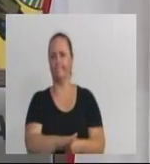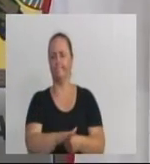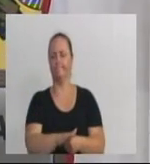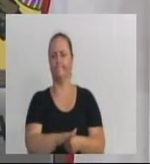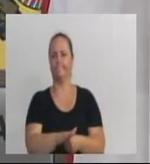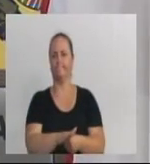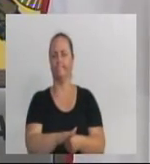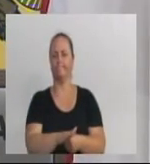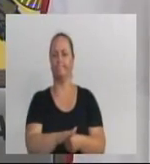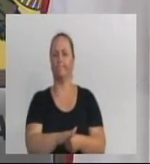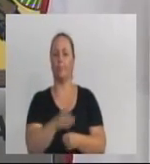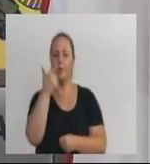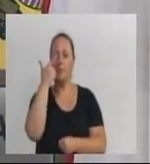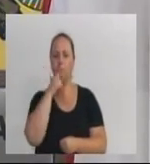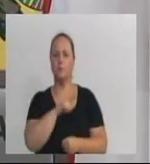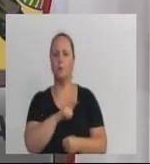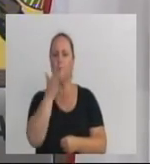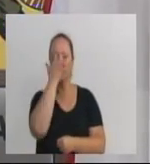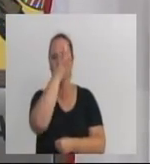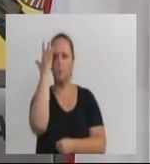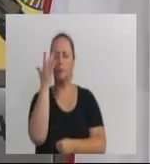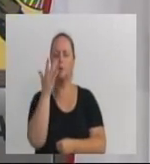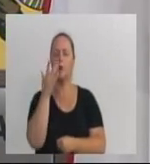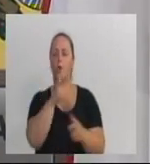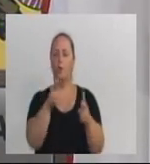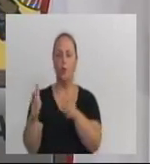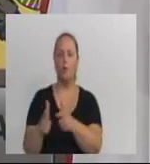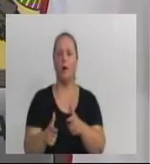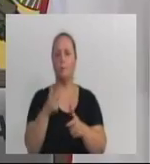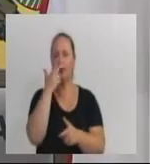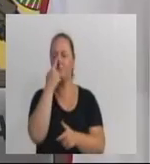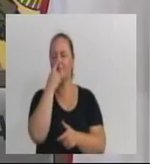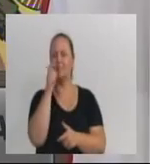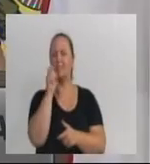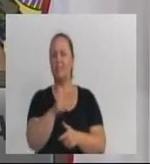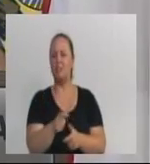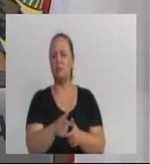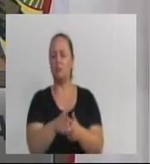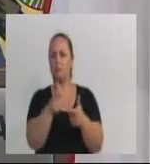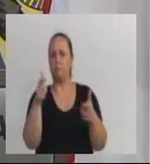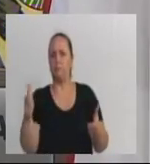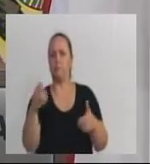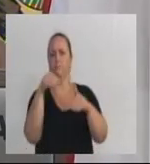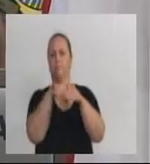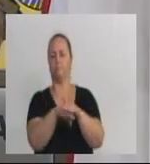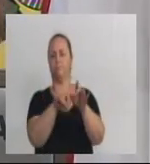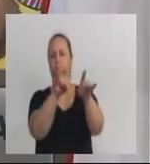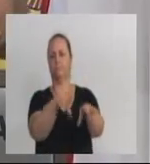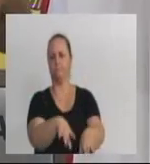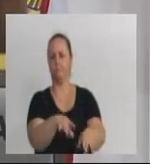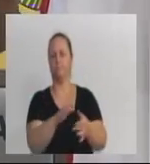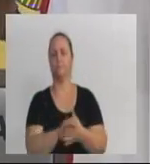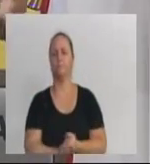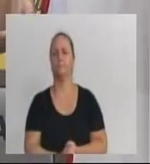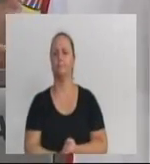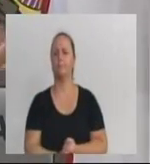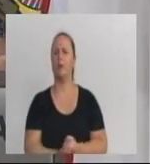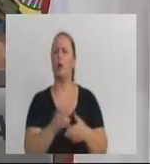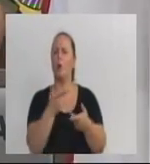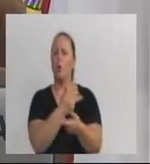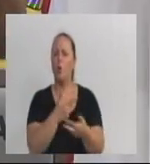disponibilizar uma opção para as pessoas, para a população, se desfazer de móveis